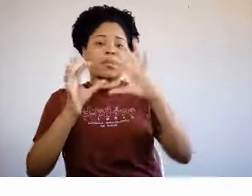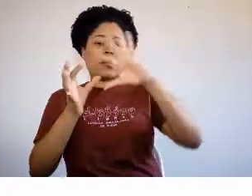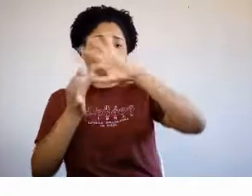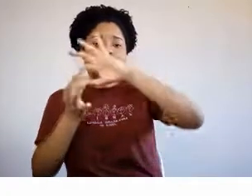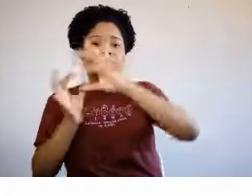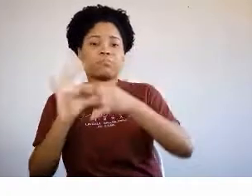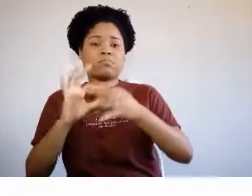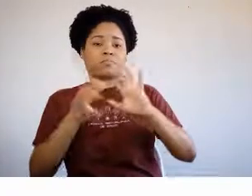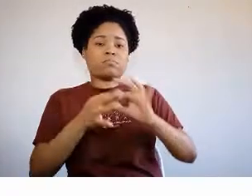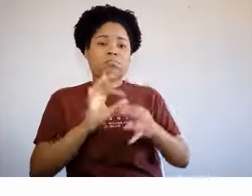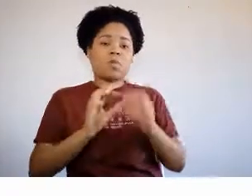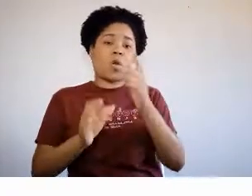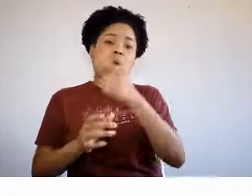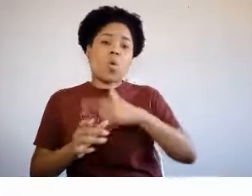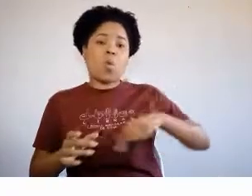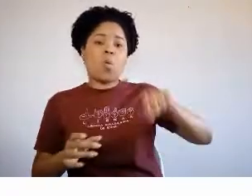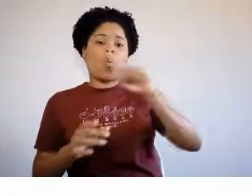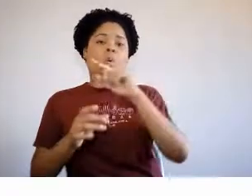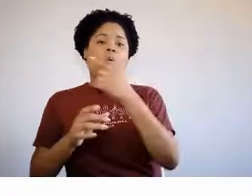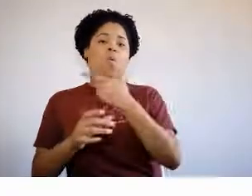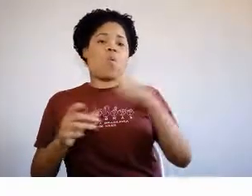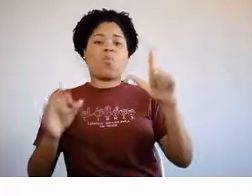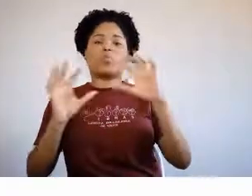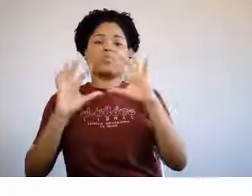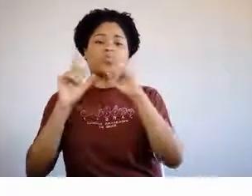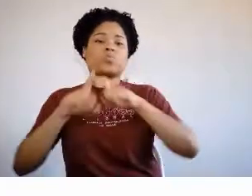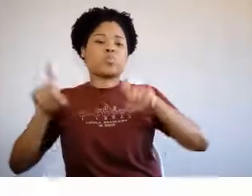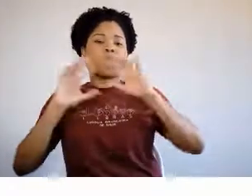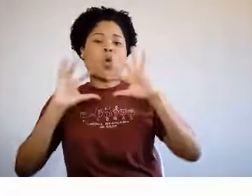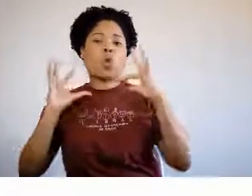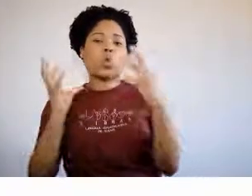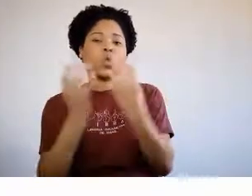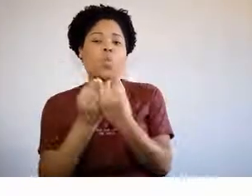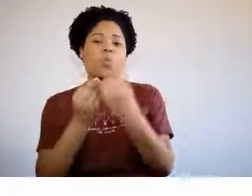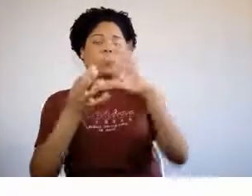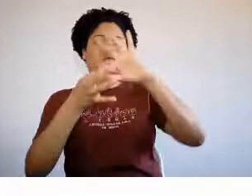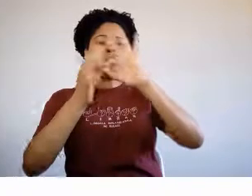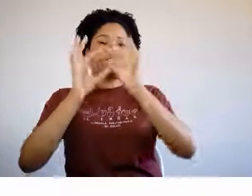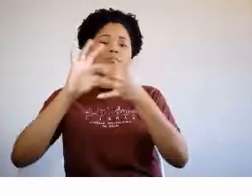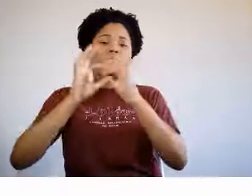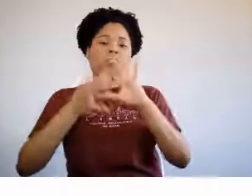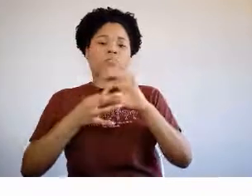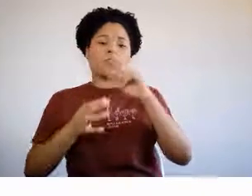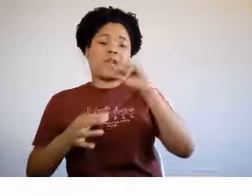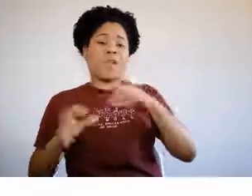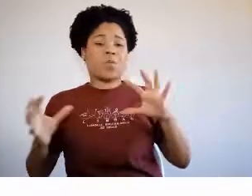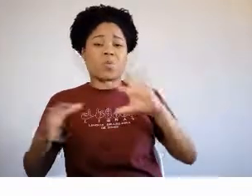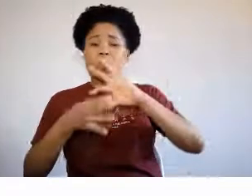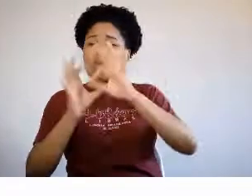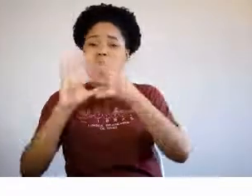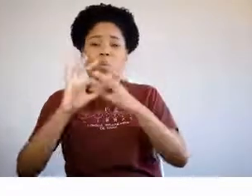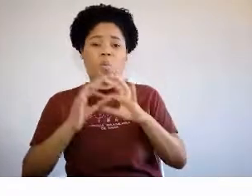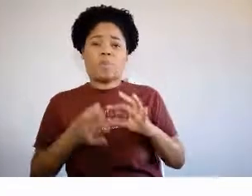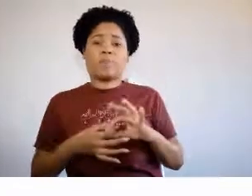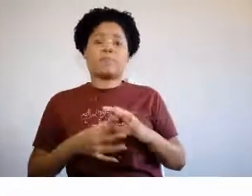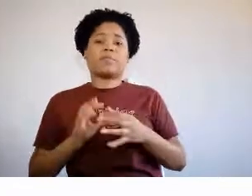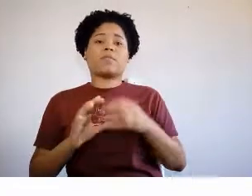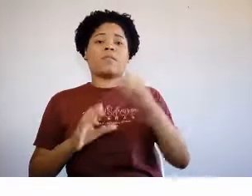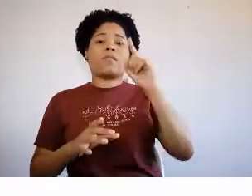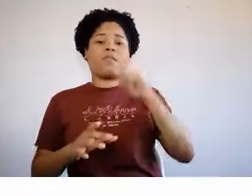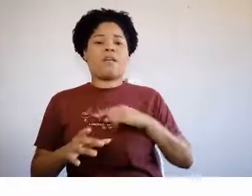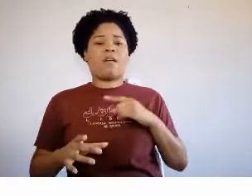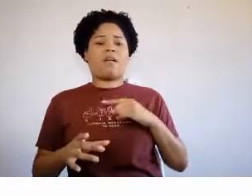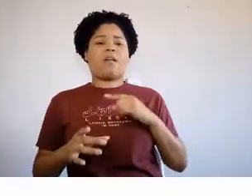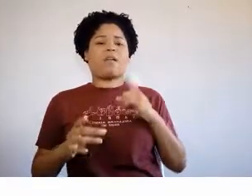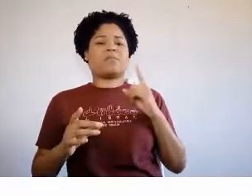a todos os outros computadores da rede. Isso que é a topologia totalmente conectada. Bem,